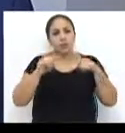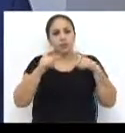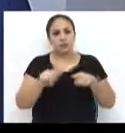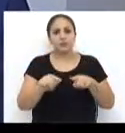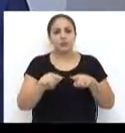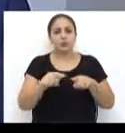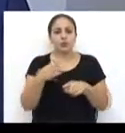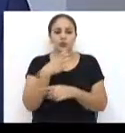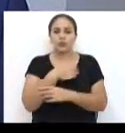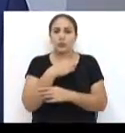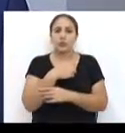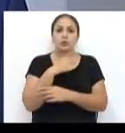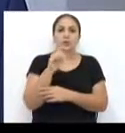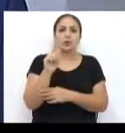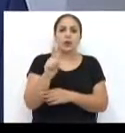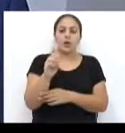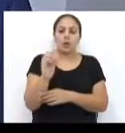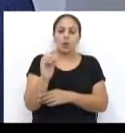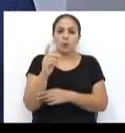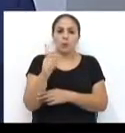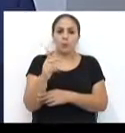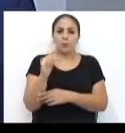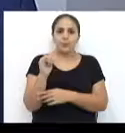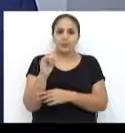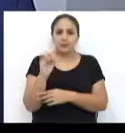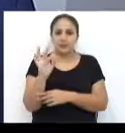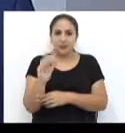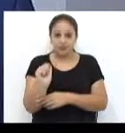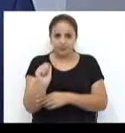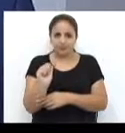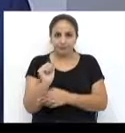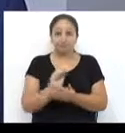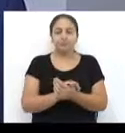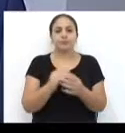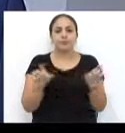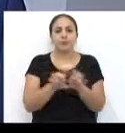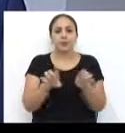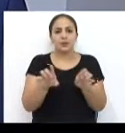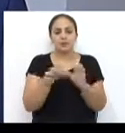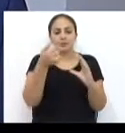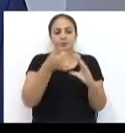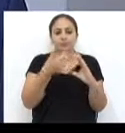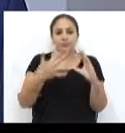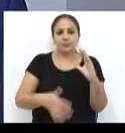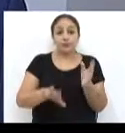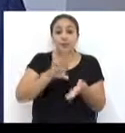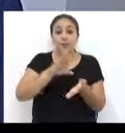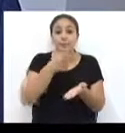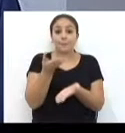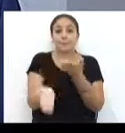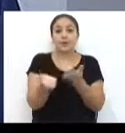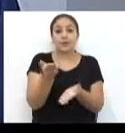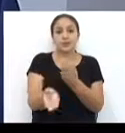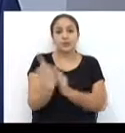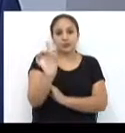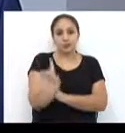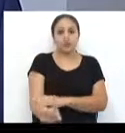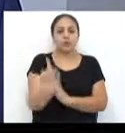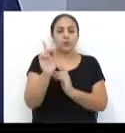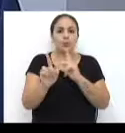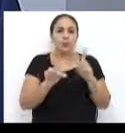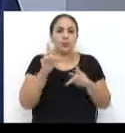o caráter golpista dessas medidas e o caráter de retirada de direitos para